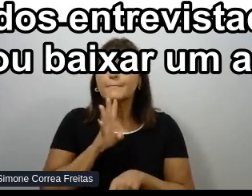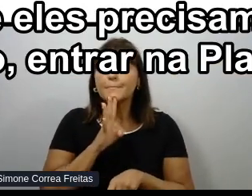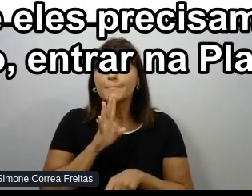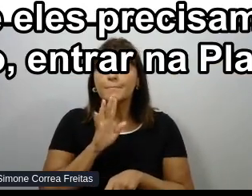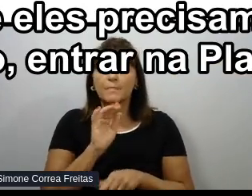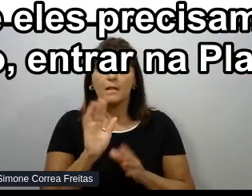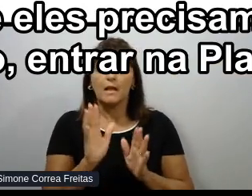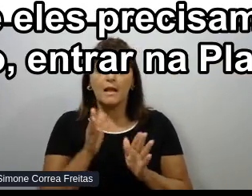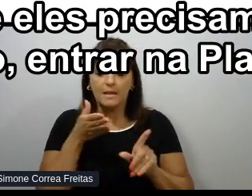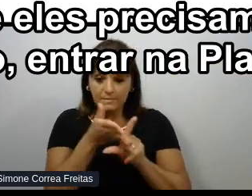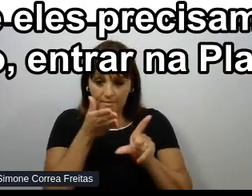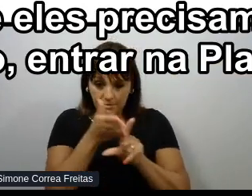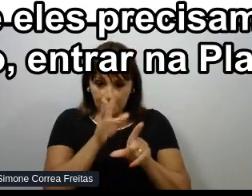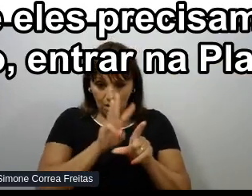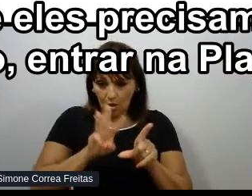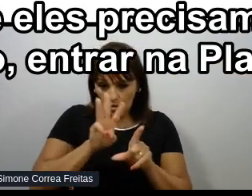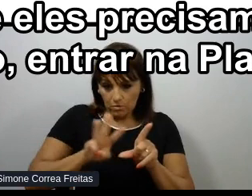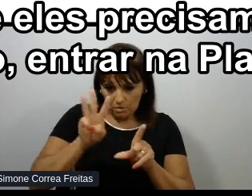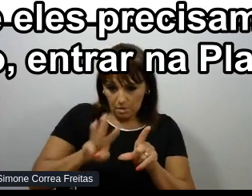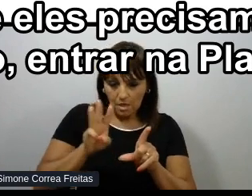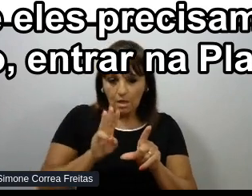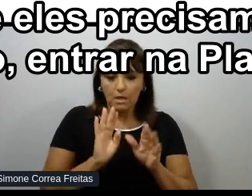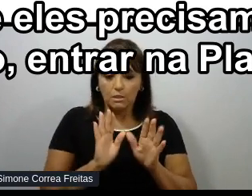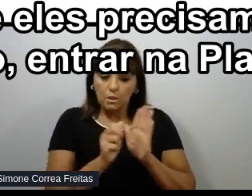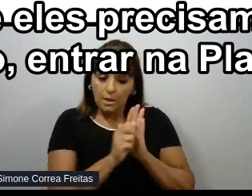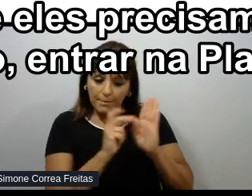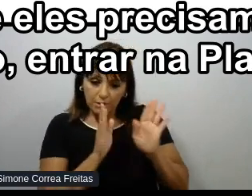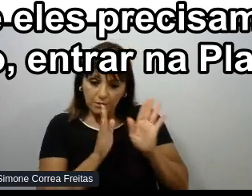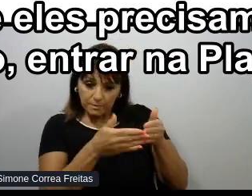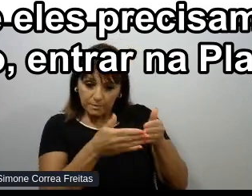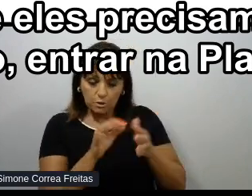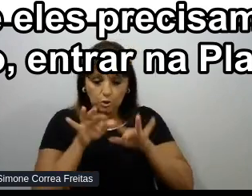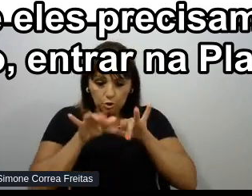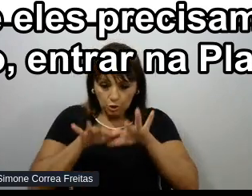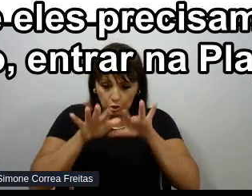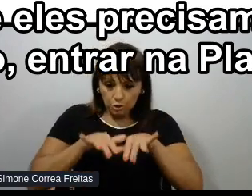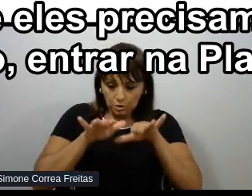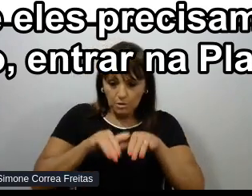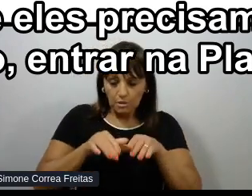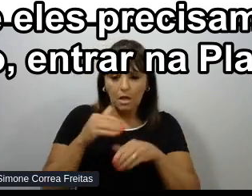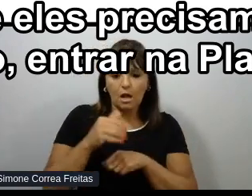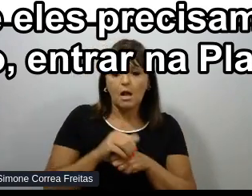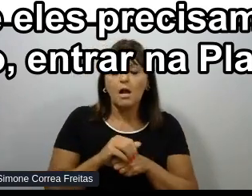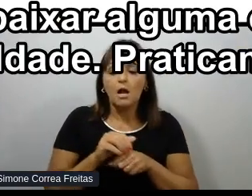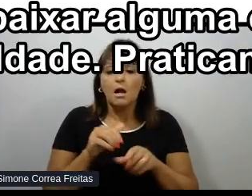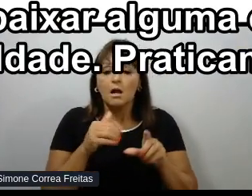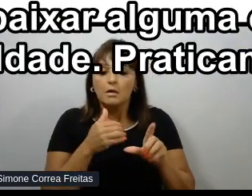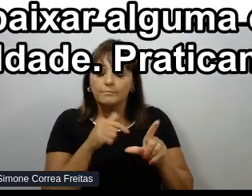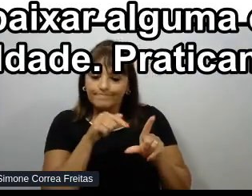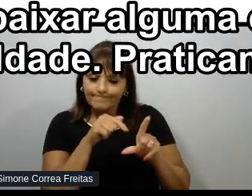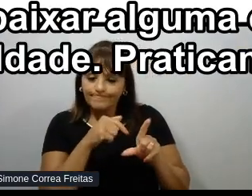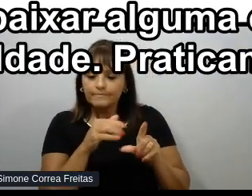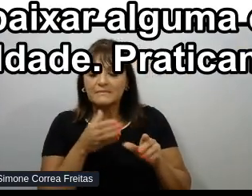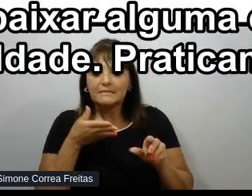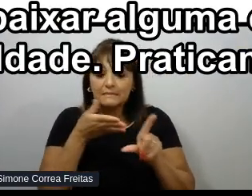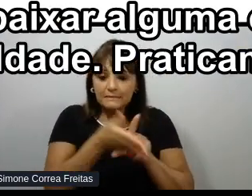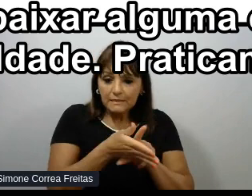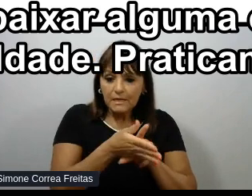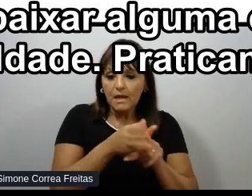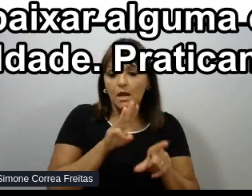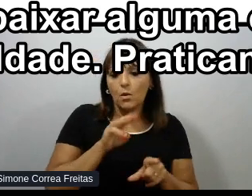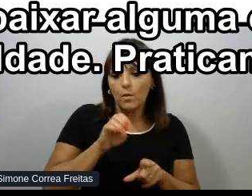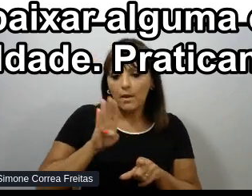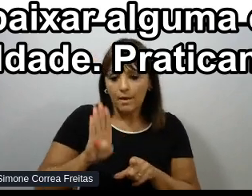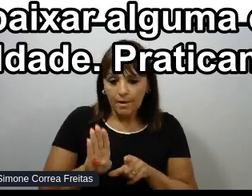gente fez. Aqui, no caso, a gente dividiu em 3 tendências principais, e dentro dessas tendências, tem microtendências que têm relação com essas